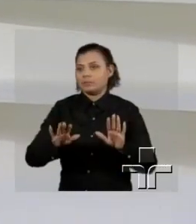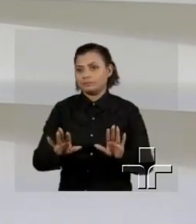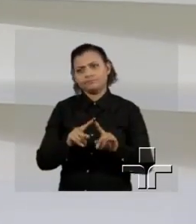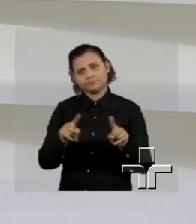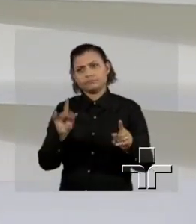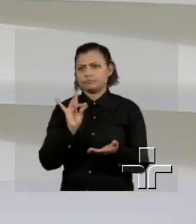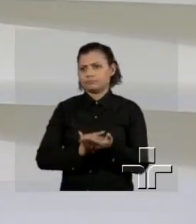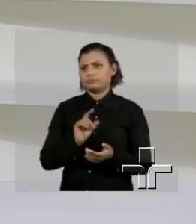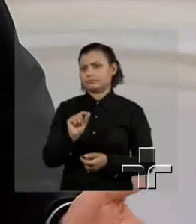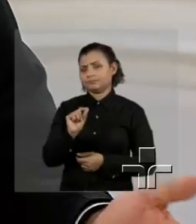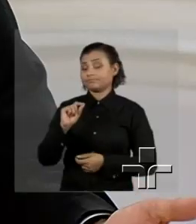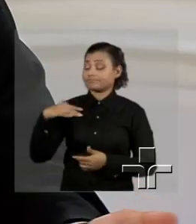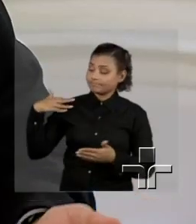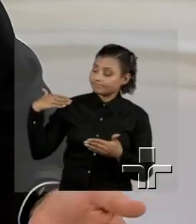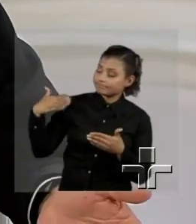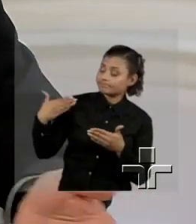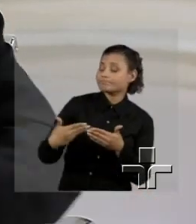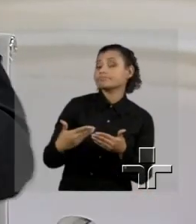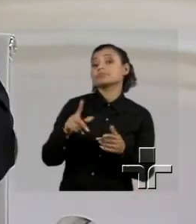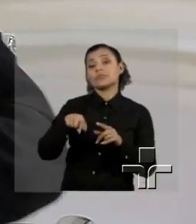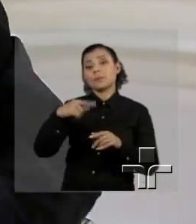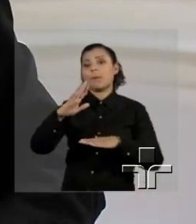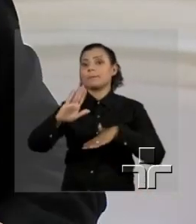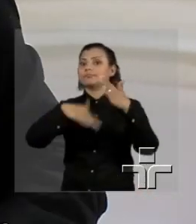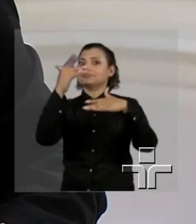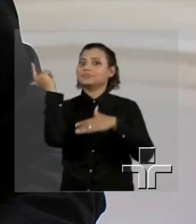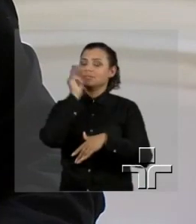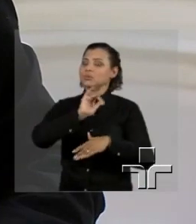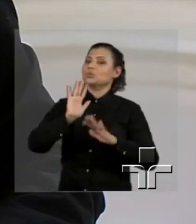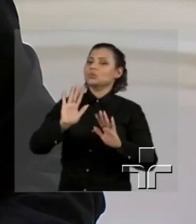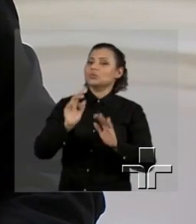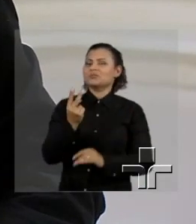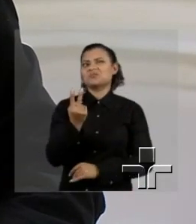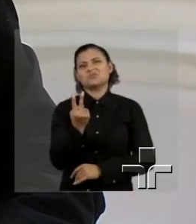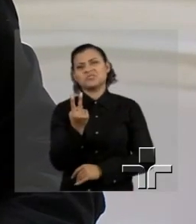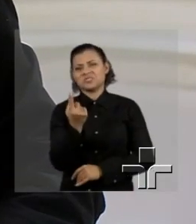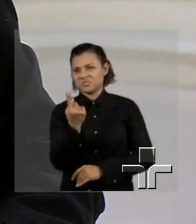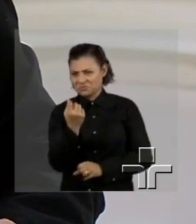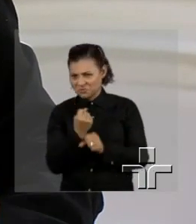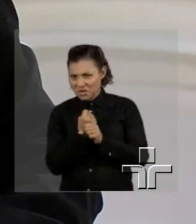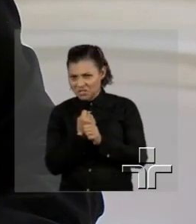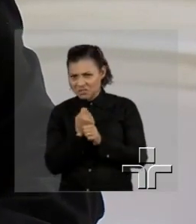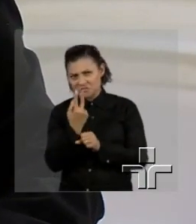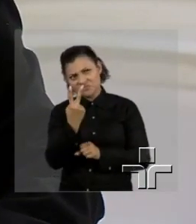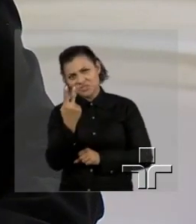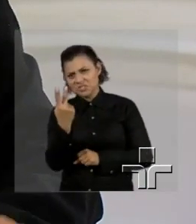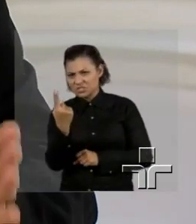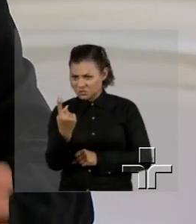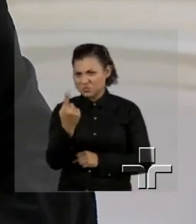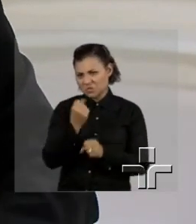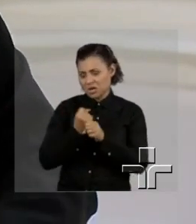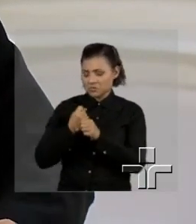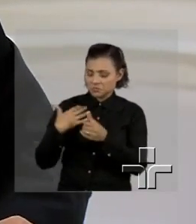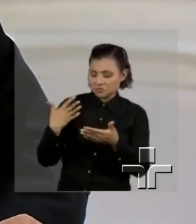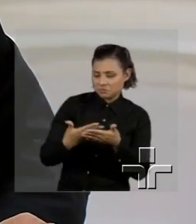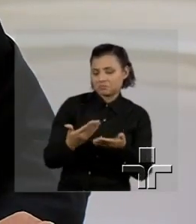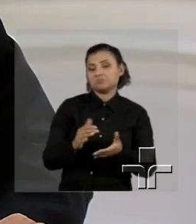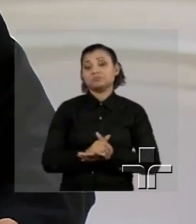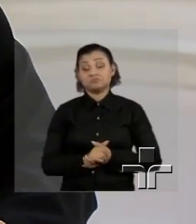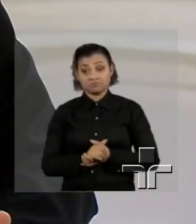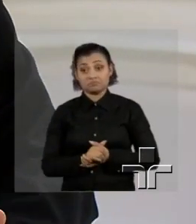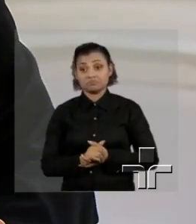do Sudeste Militar para ir na comemoração do aniversário da Revolução Democrática aqui em São Paulo, né? Então,